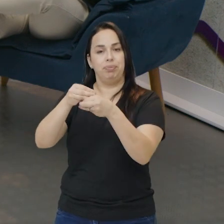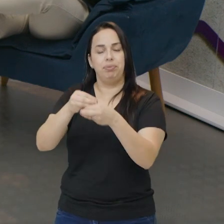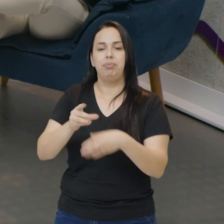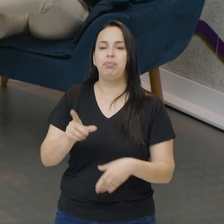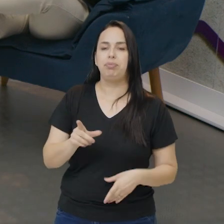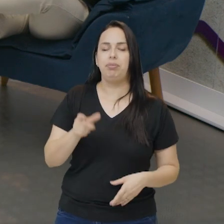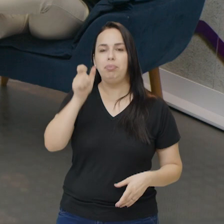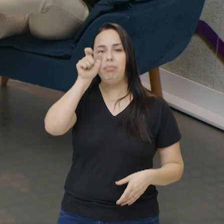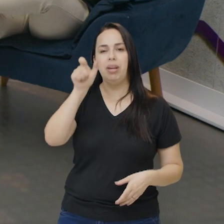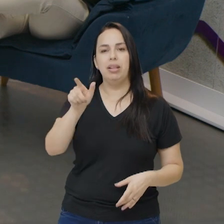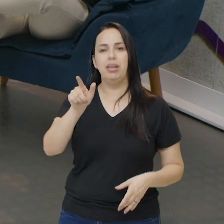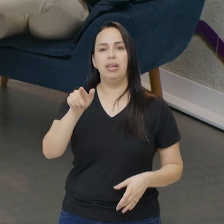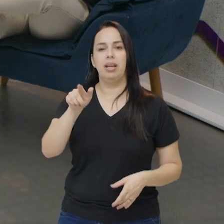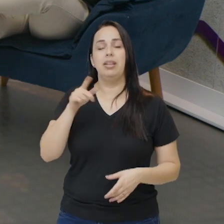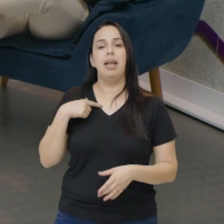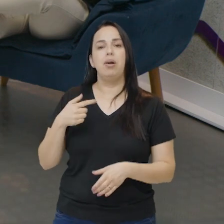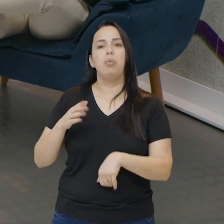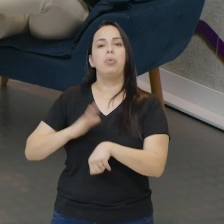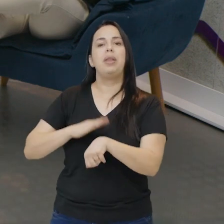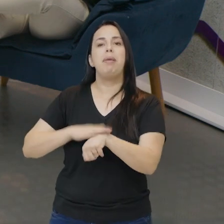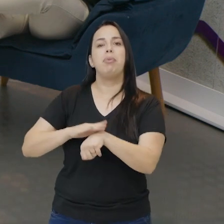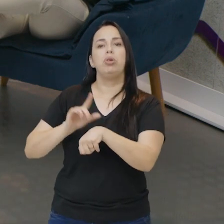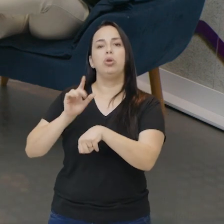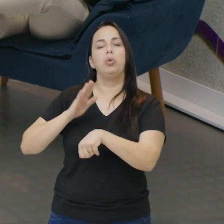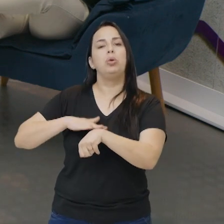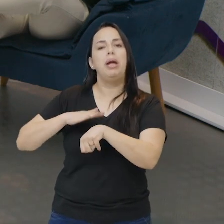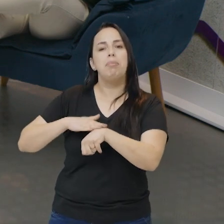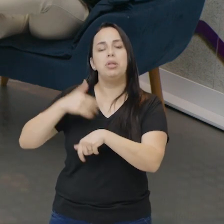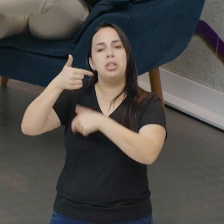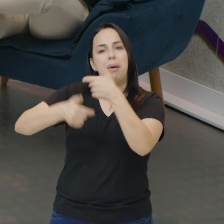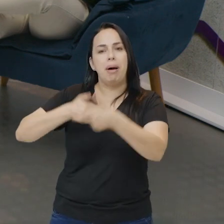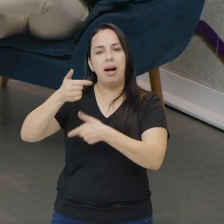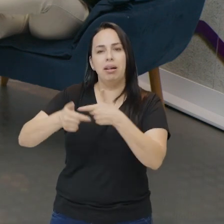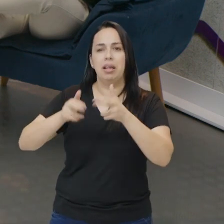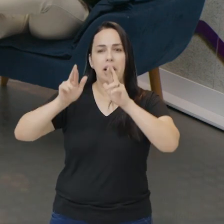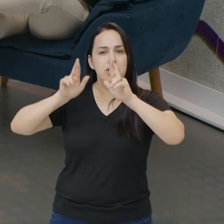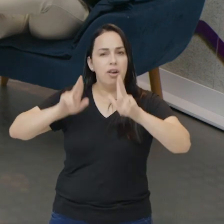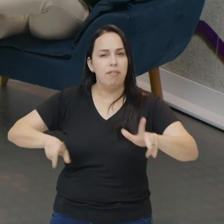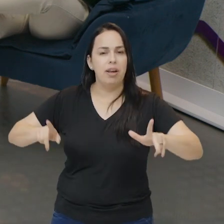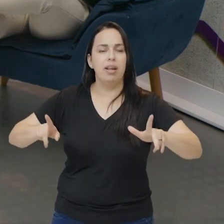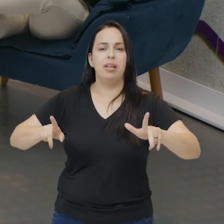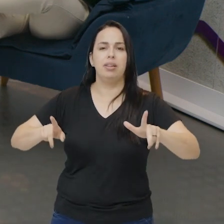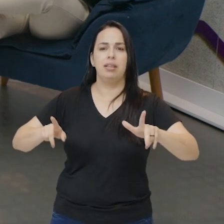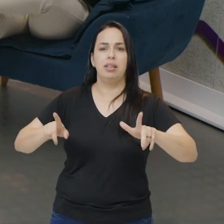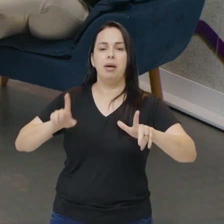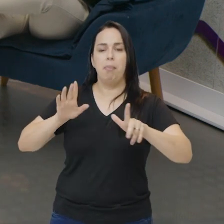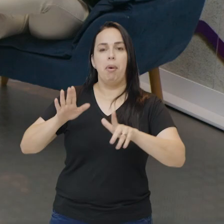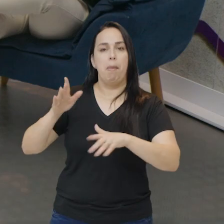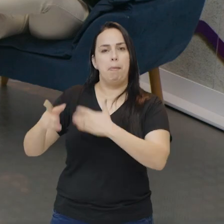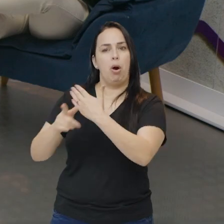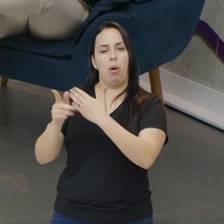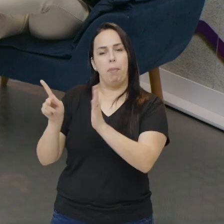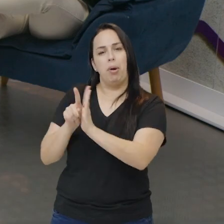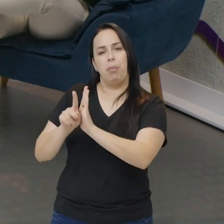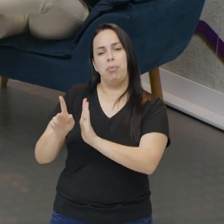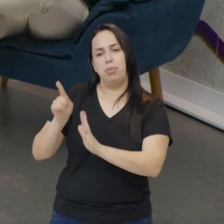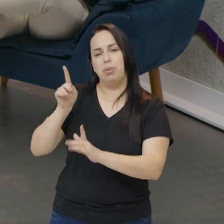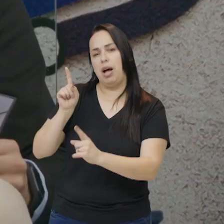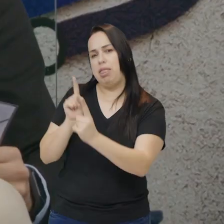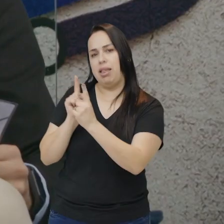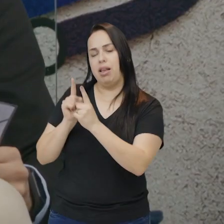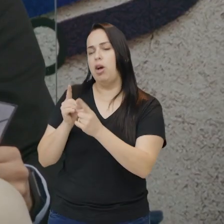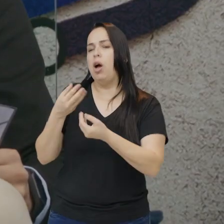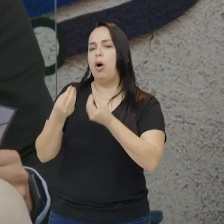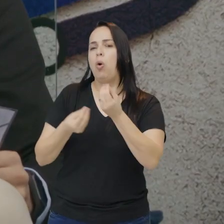interessante. Tem um lance da carga horária, né? Que é diferenciada, né, pro atendente, né? Como